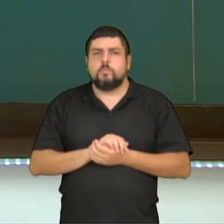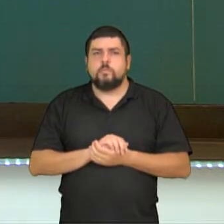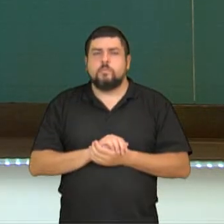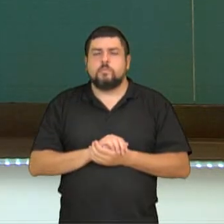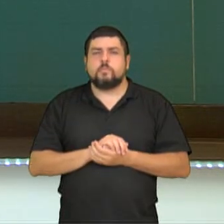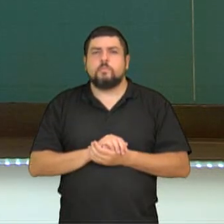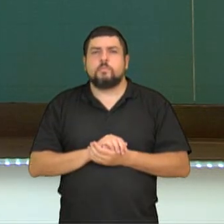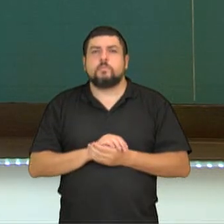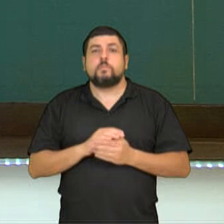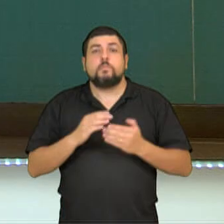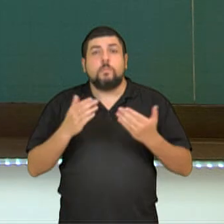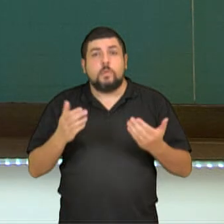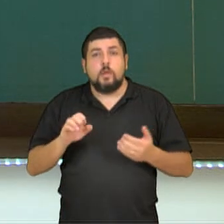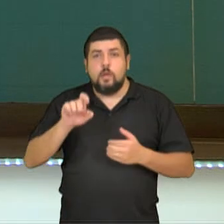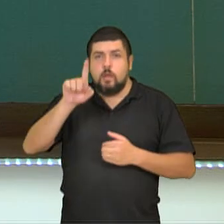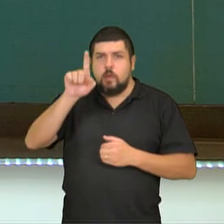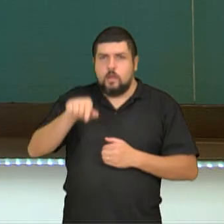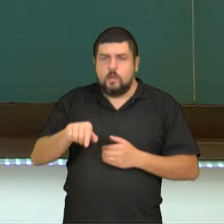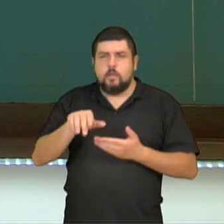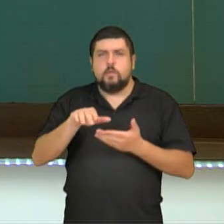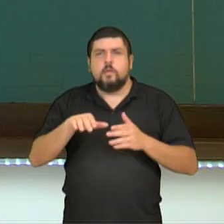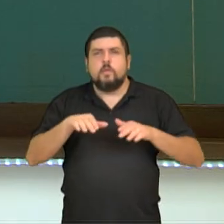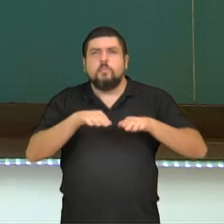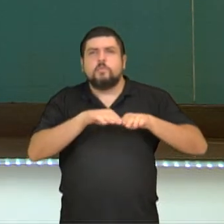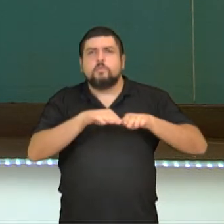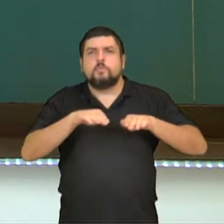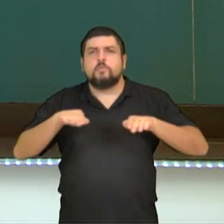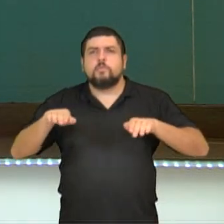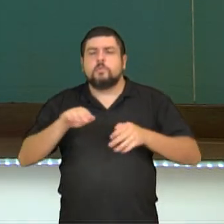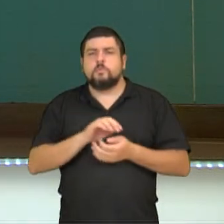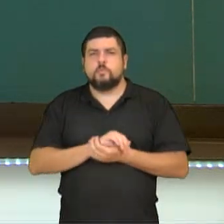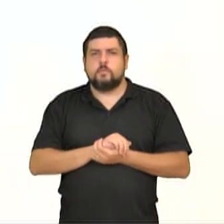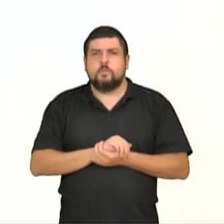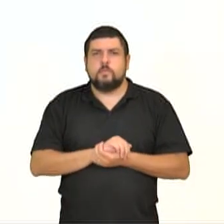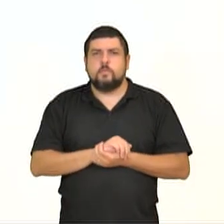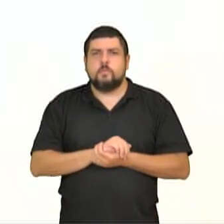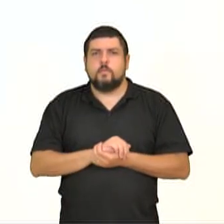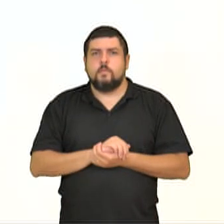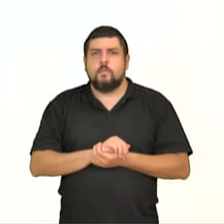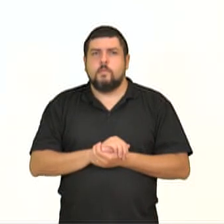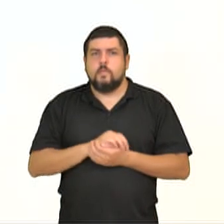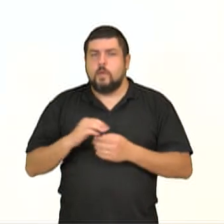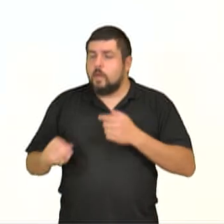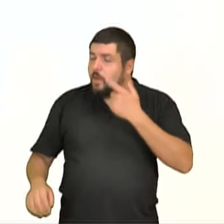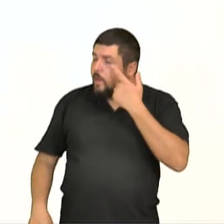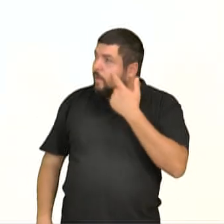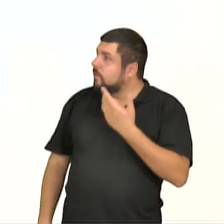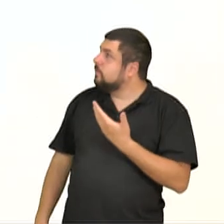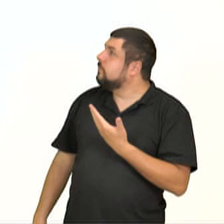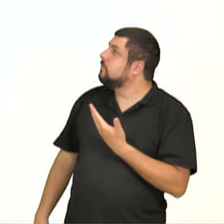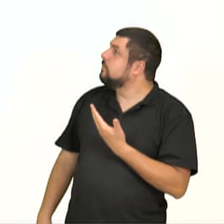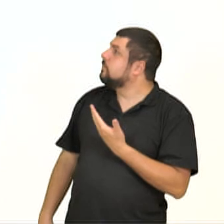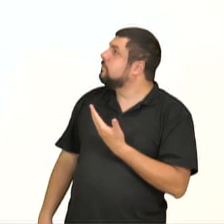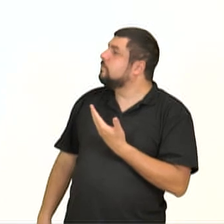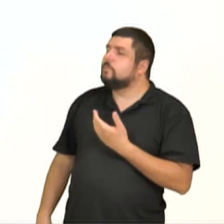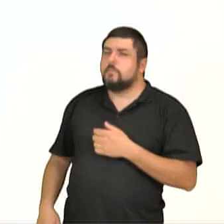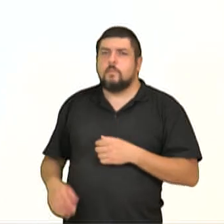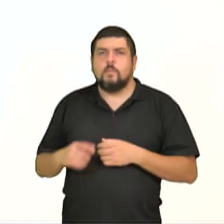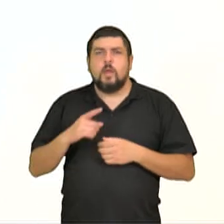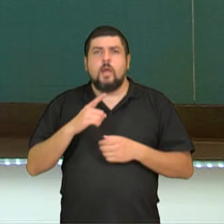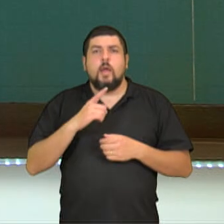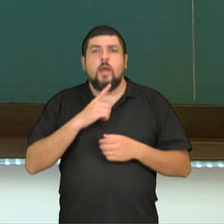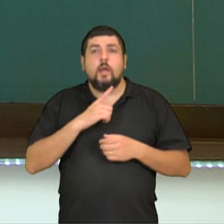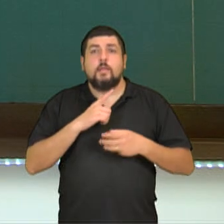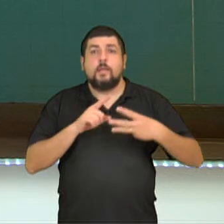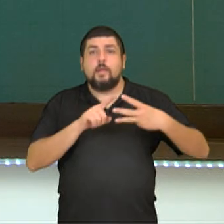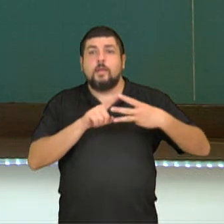que são consideradas figuras planas. Essas aqui são figuras não planas, pois possuem três medidas, ou seja,